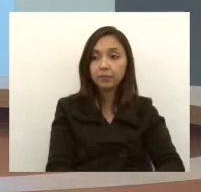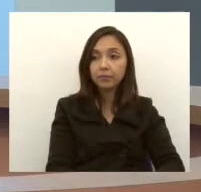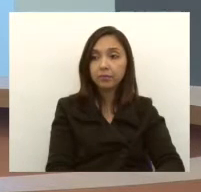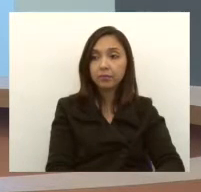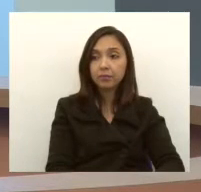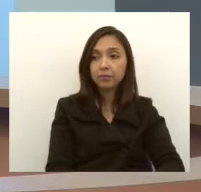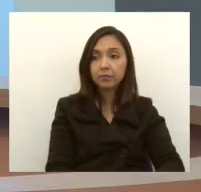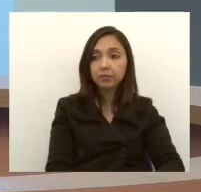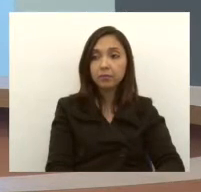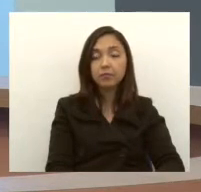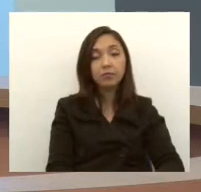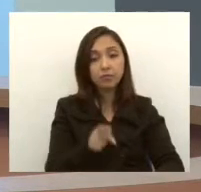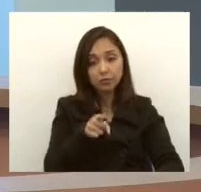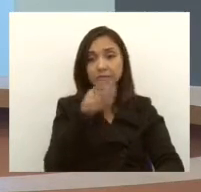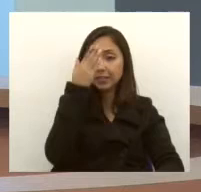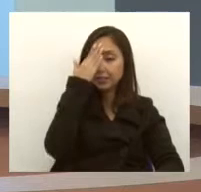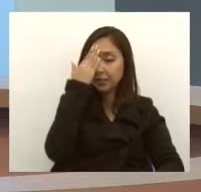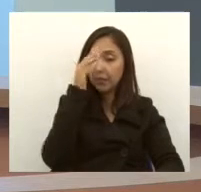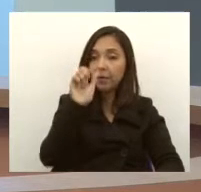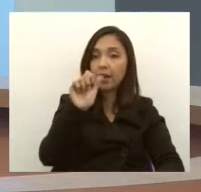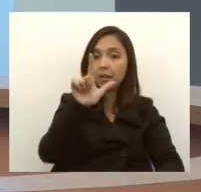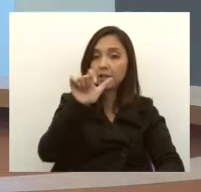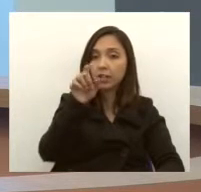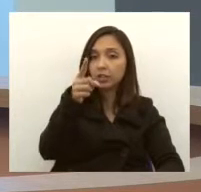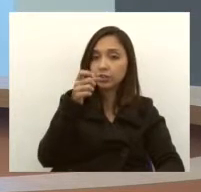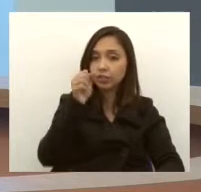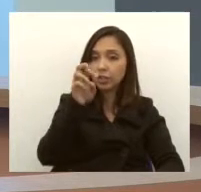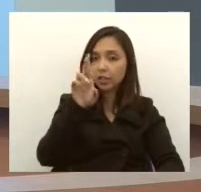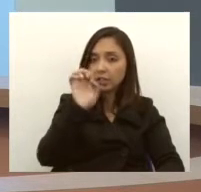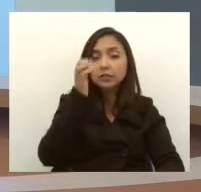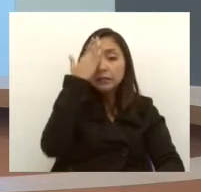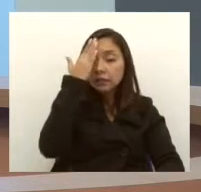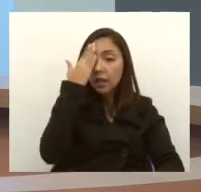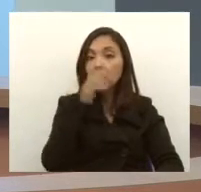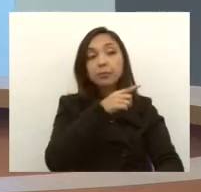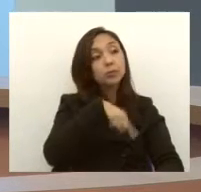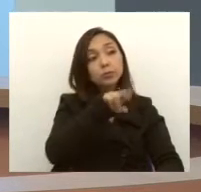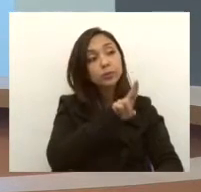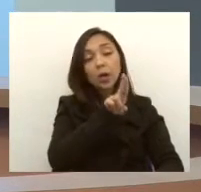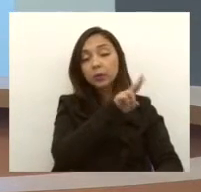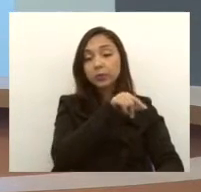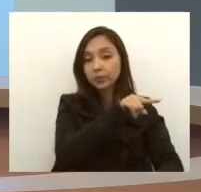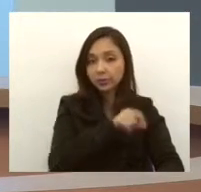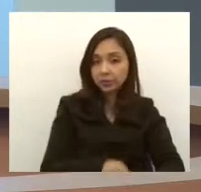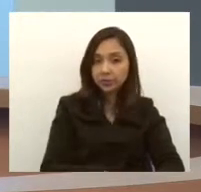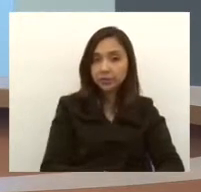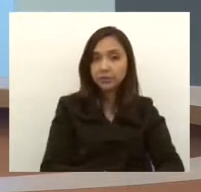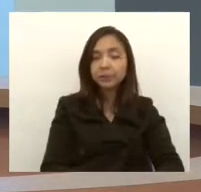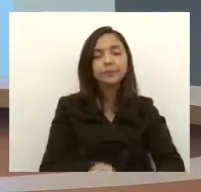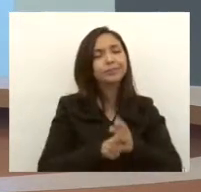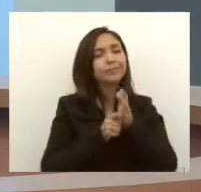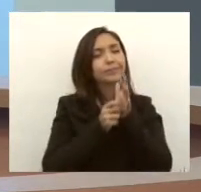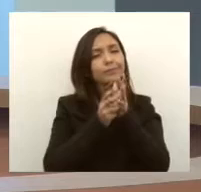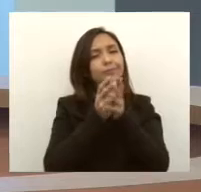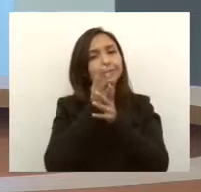pelo contrário. O senhor sabe, várias demandas na saúde. Não está funcionando. E são vários e vários problemas que